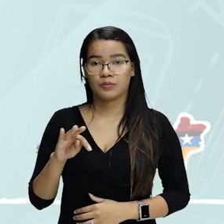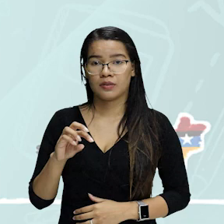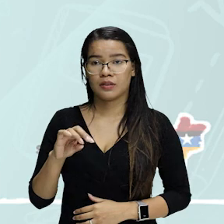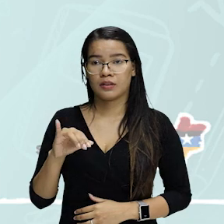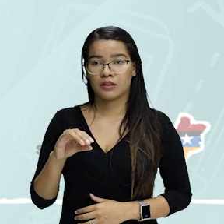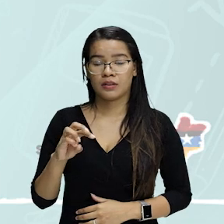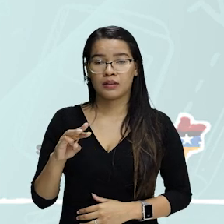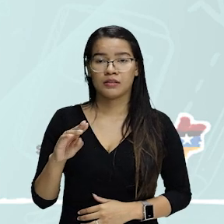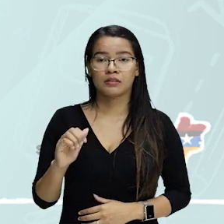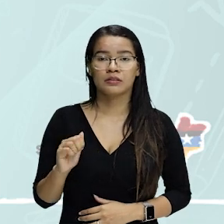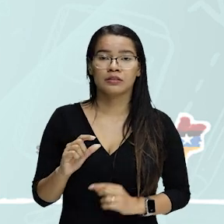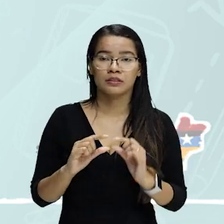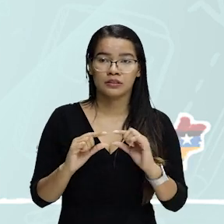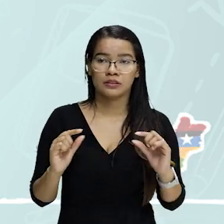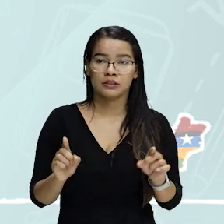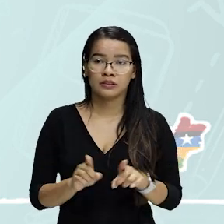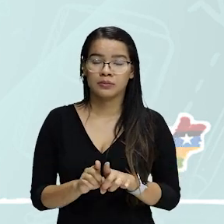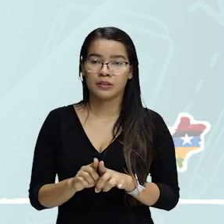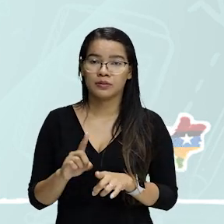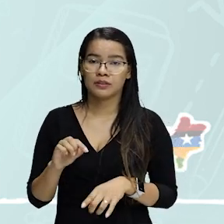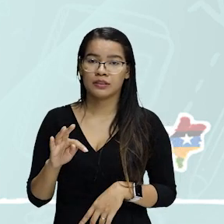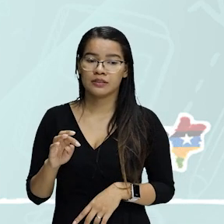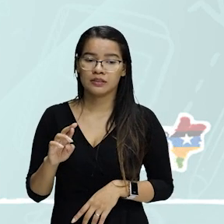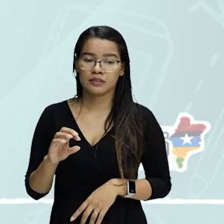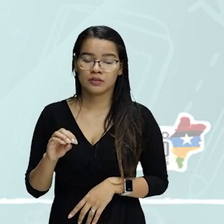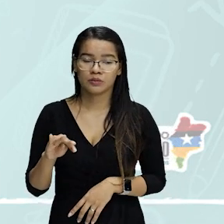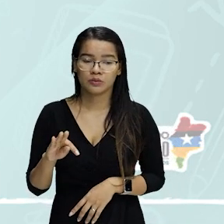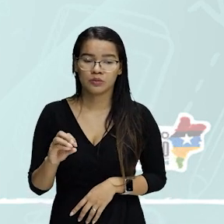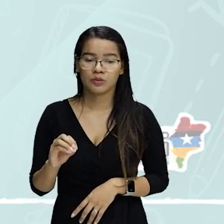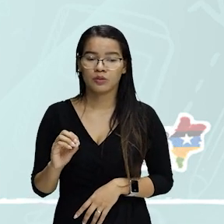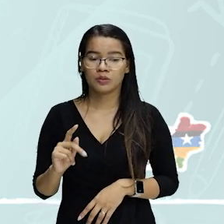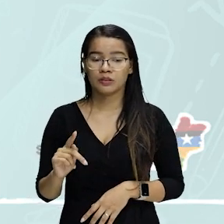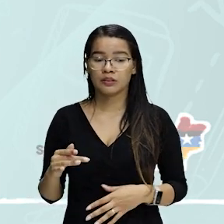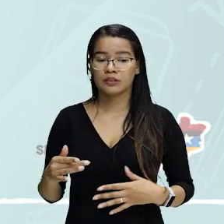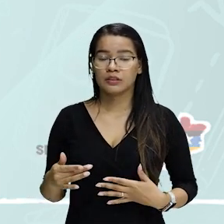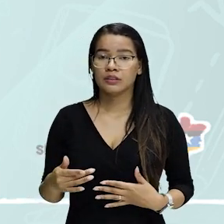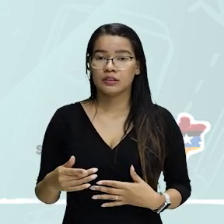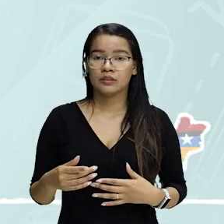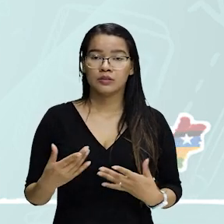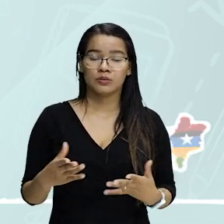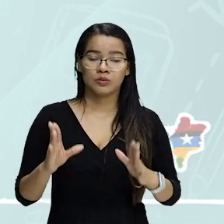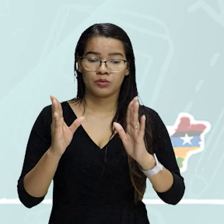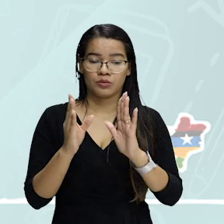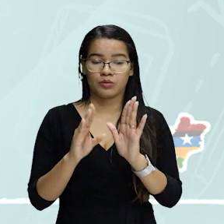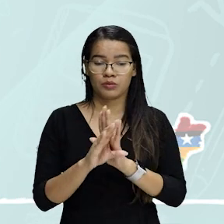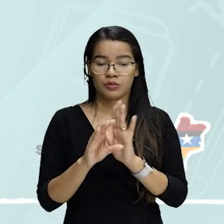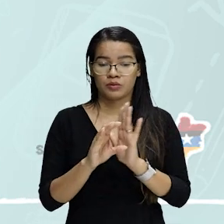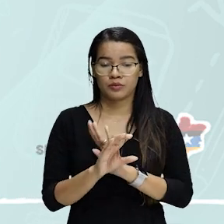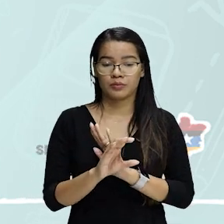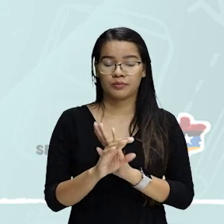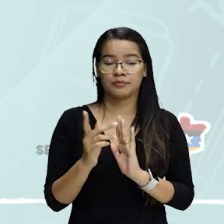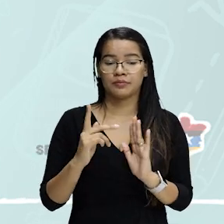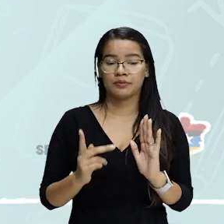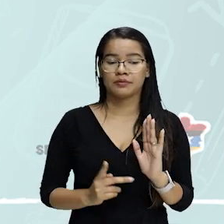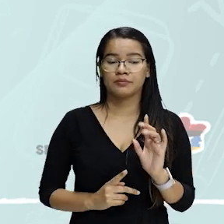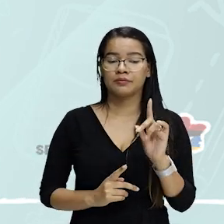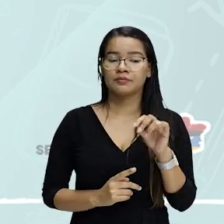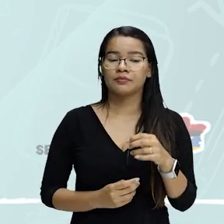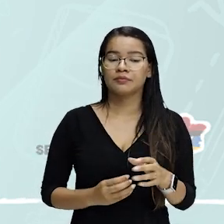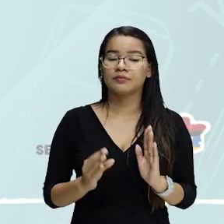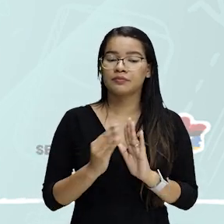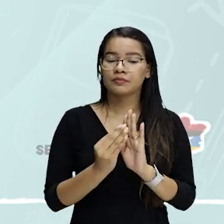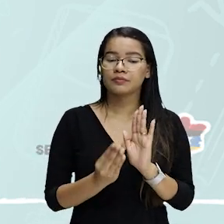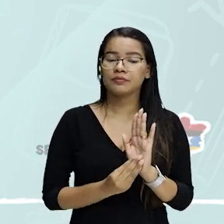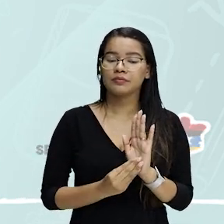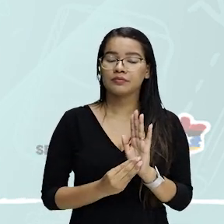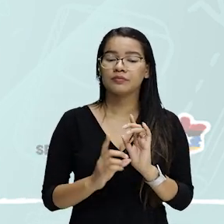última estrofe, que também é um terceto, tá certo? Aí, ó, o conceito de poesia. Poesia é o conteúdo, é caracterizado